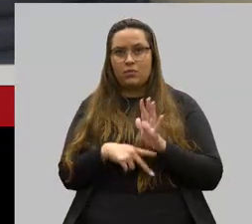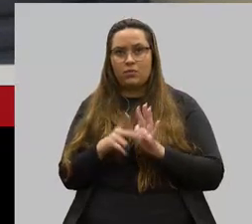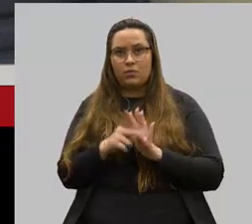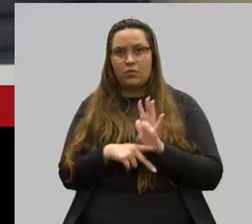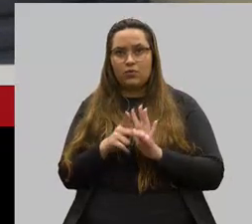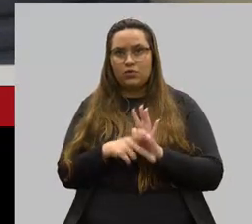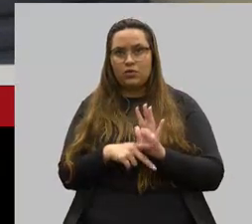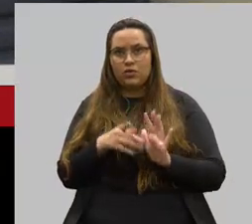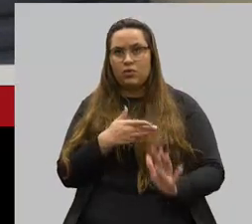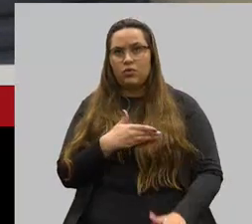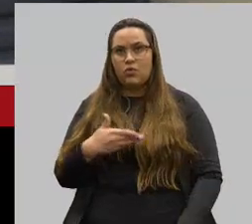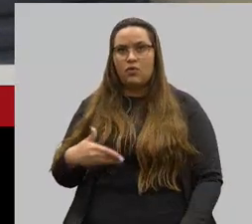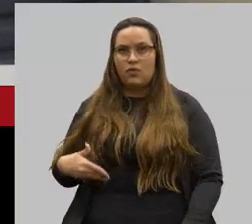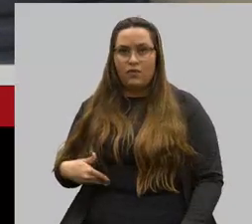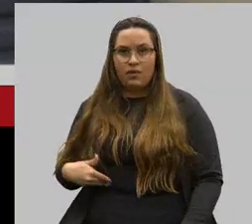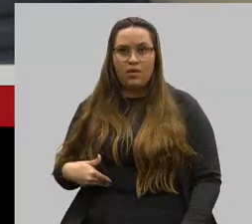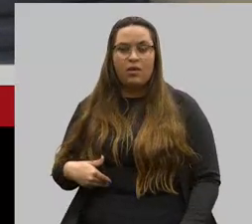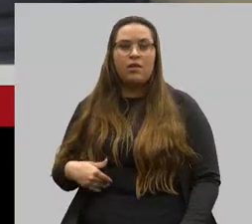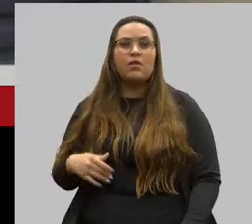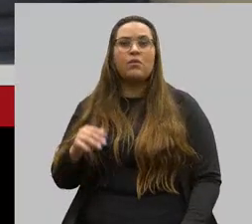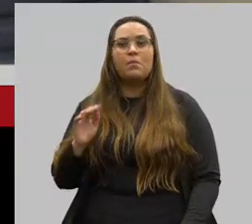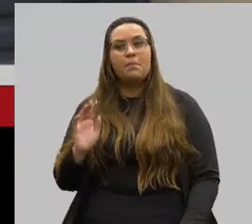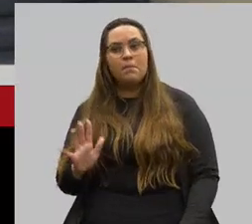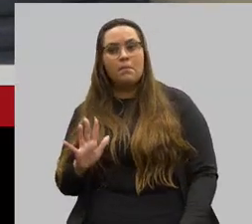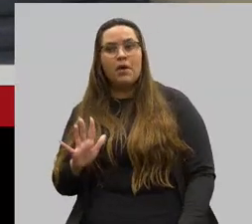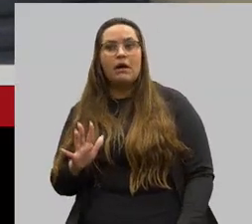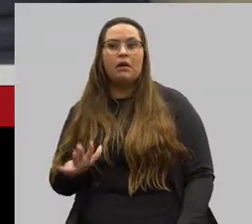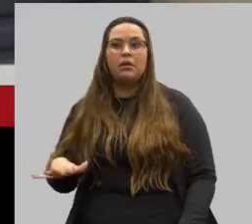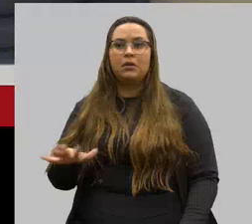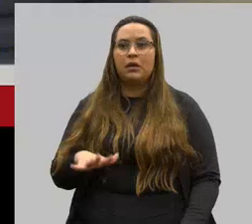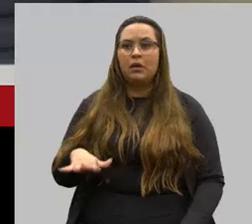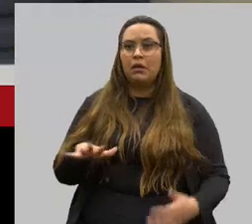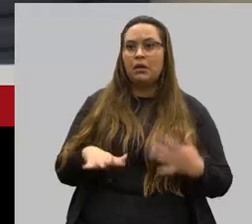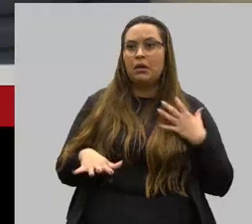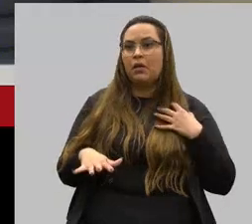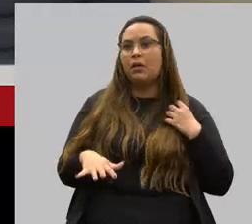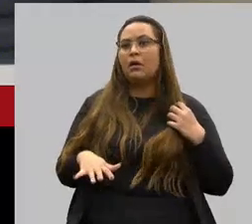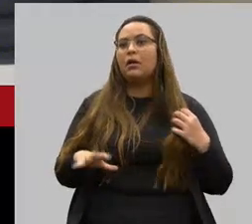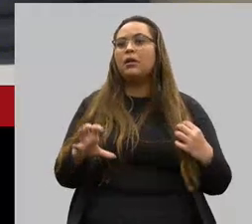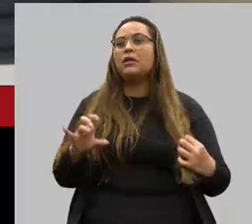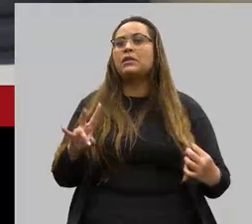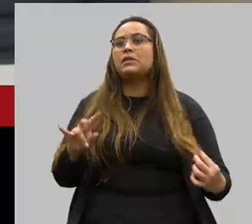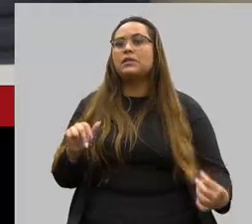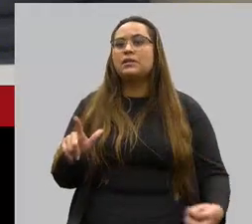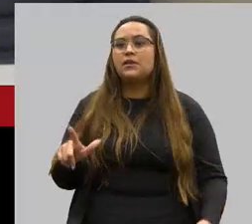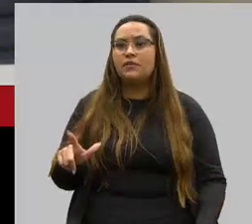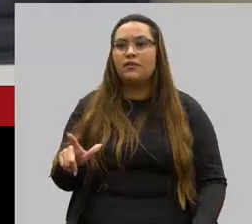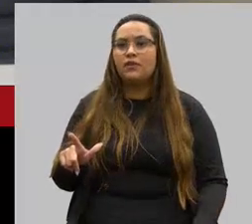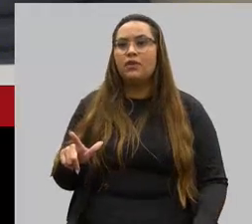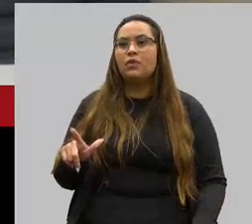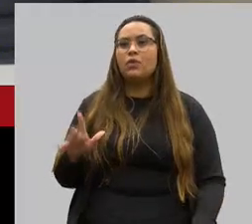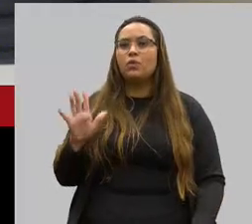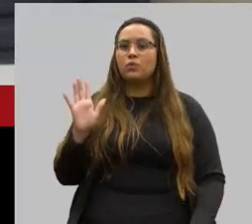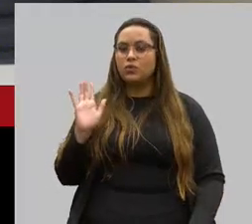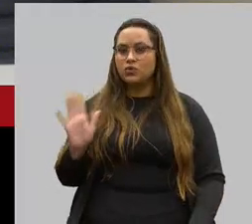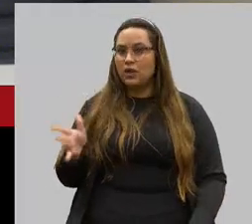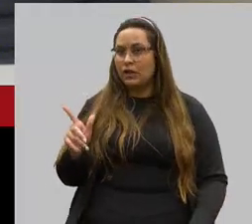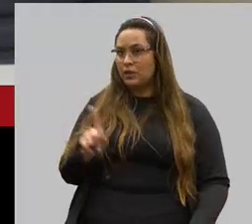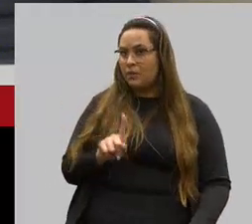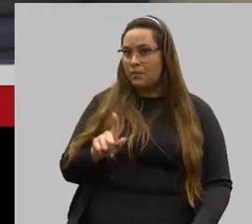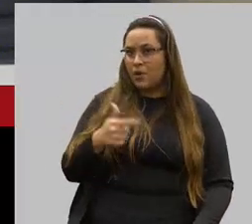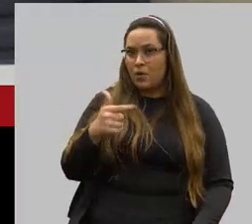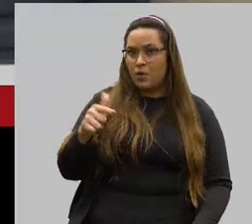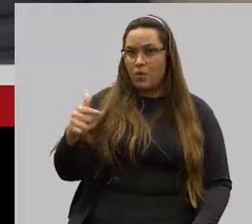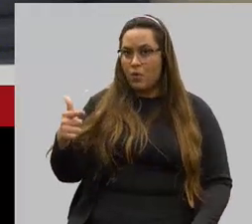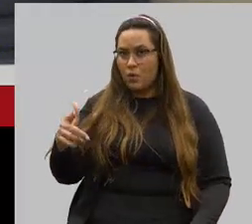Governador né mas que pelas áreas técnicas tanto da Polícia Civil já foi ultimado e as áreas do